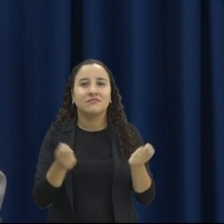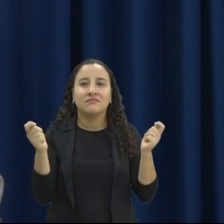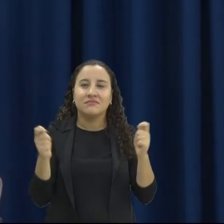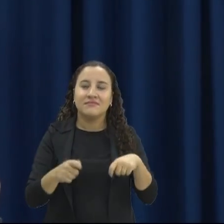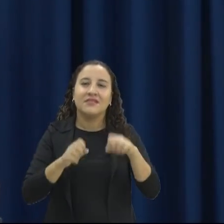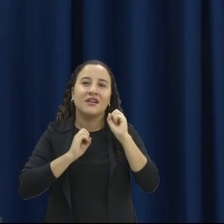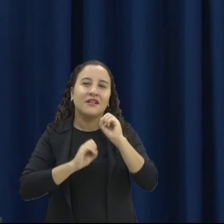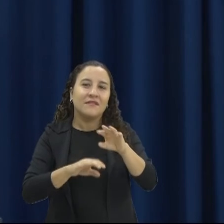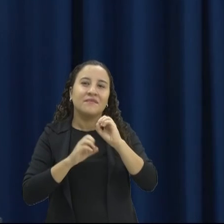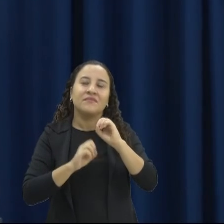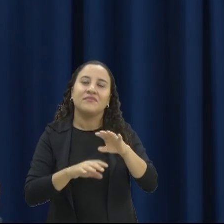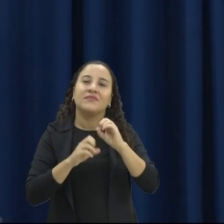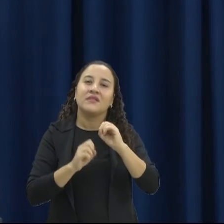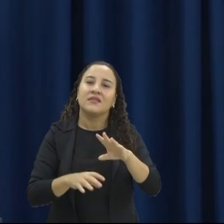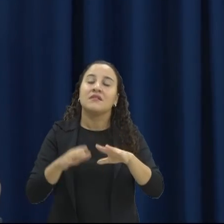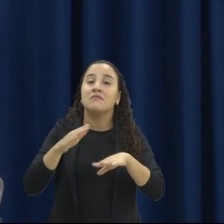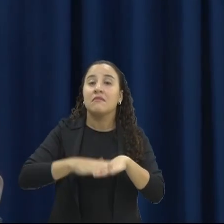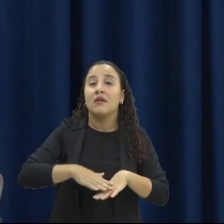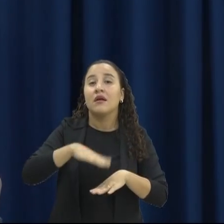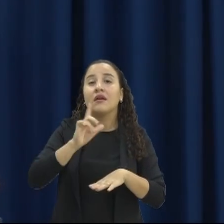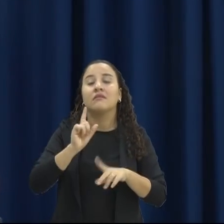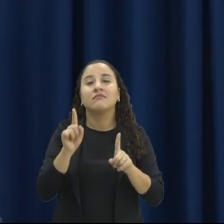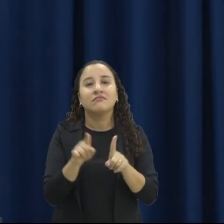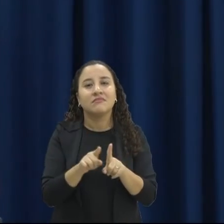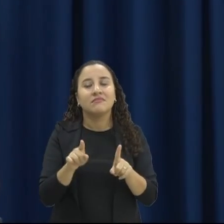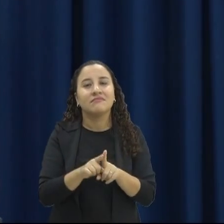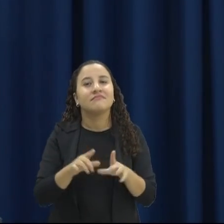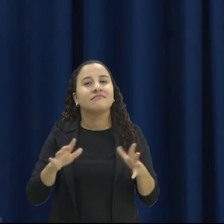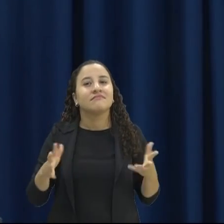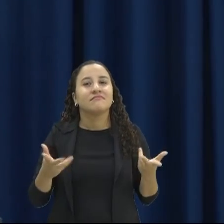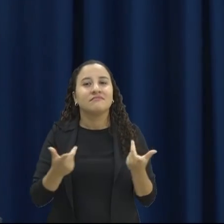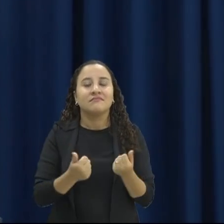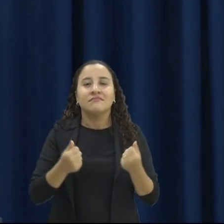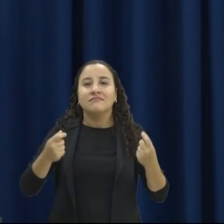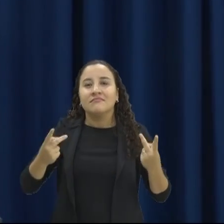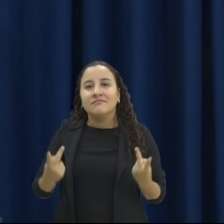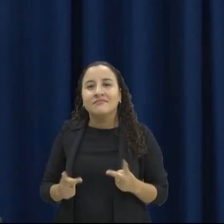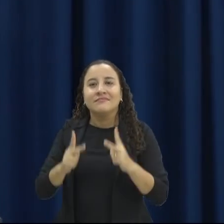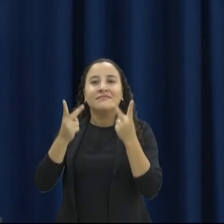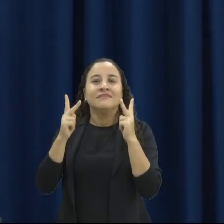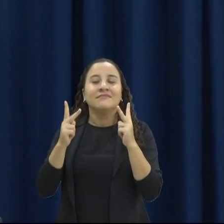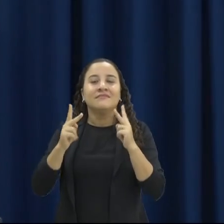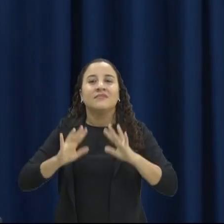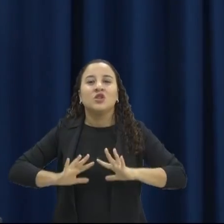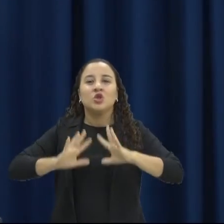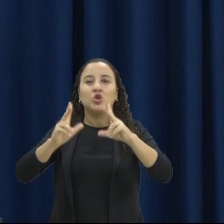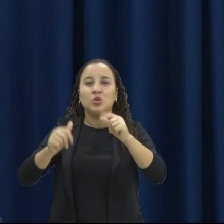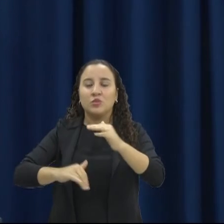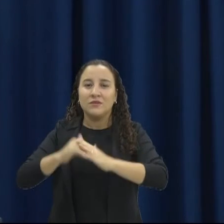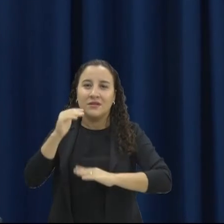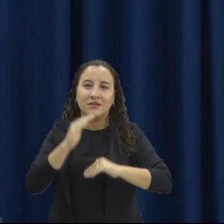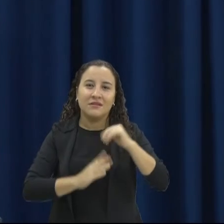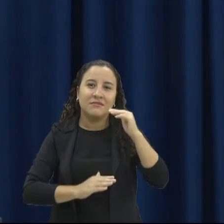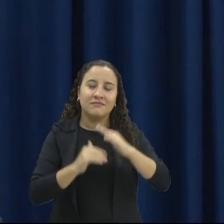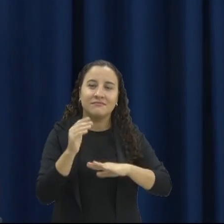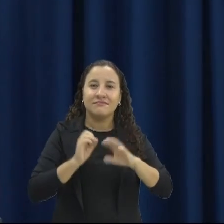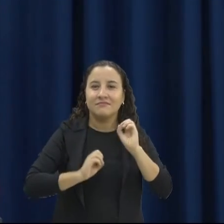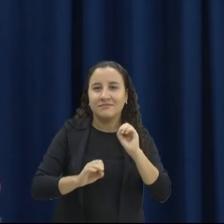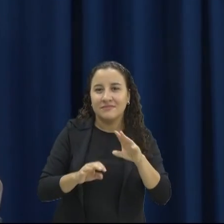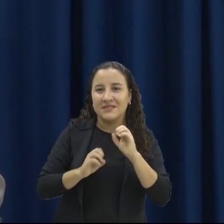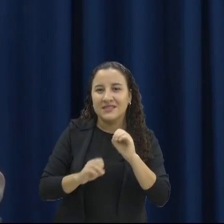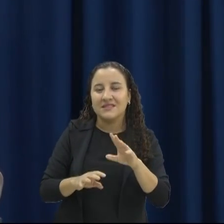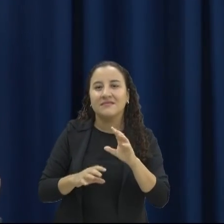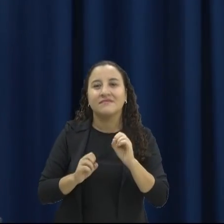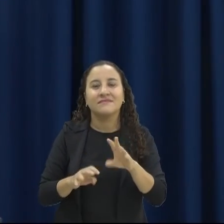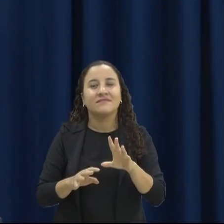educação flua ainda mais, se desenvolva ainda mais. Iremos valorizar todos os profissionais da educação, todos